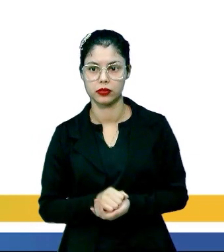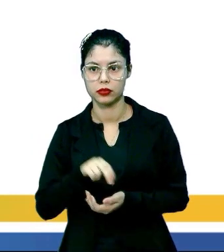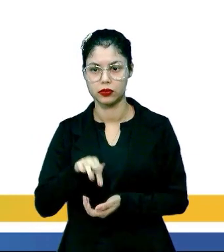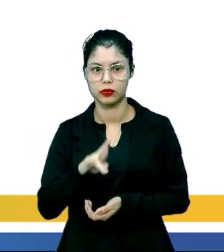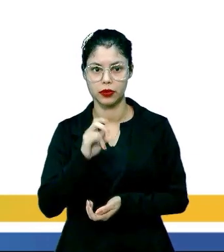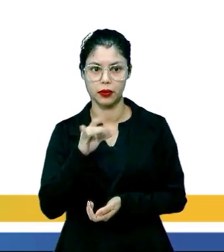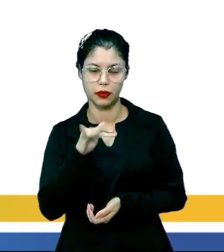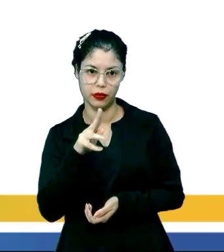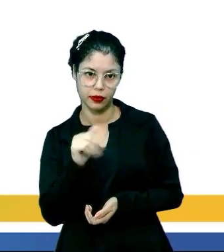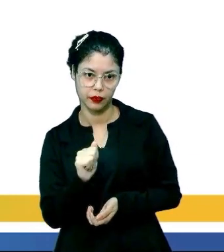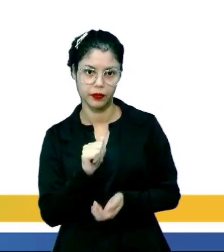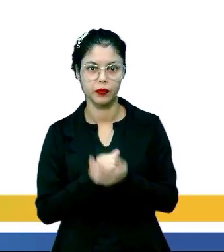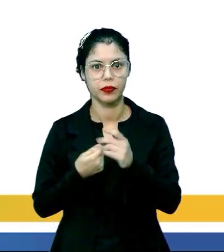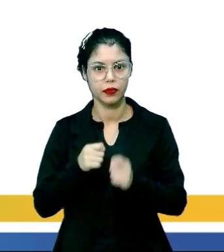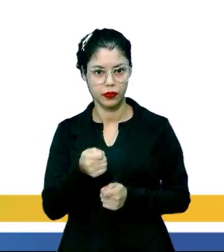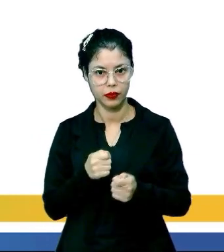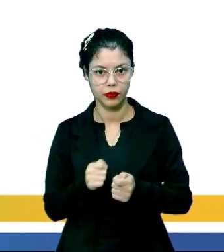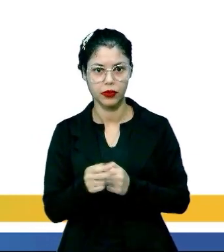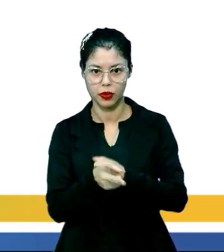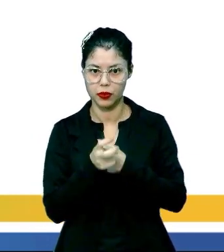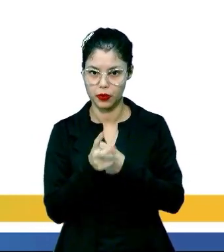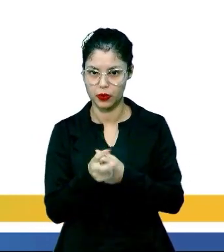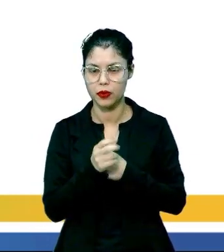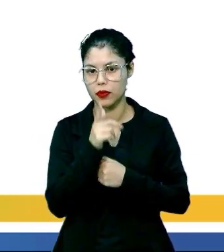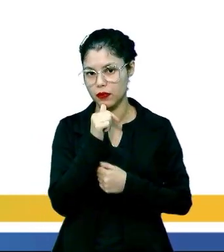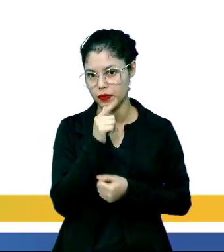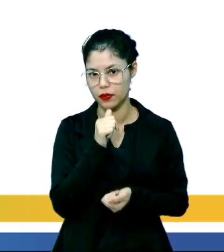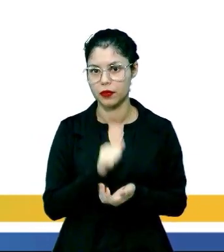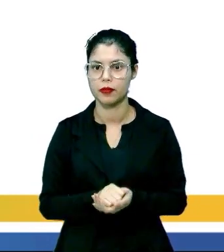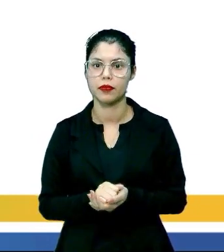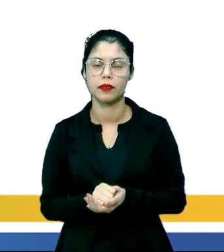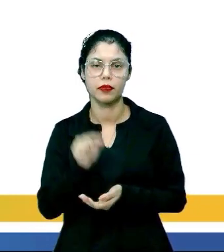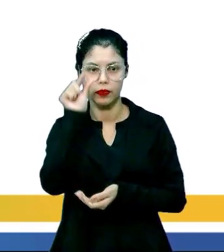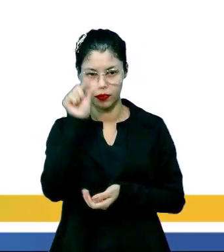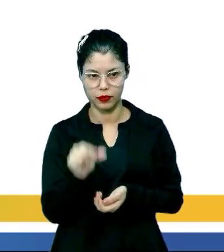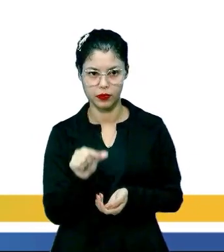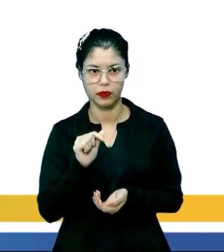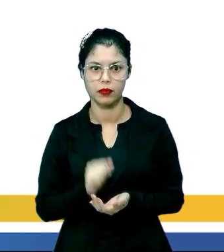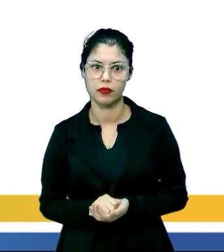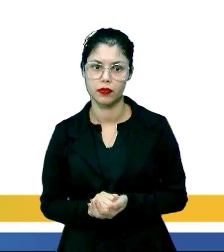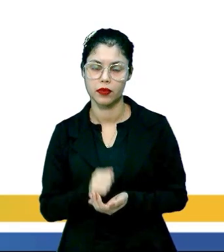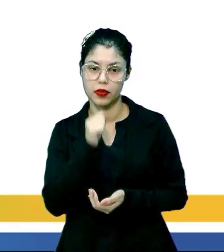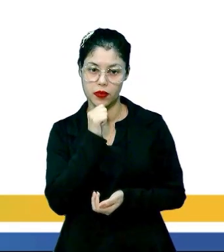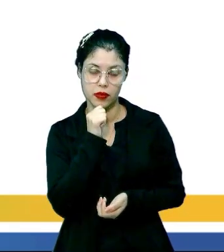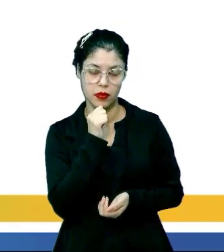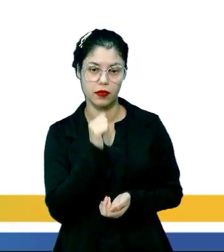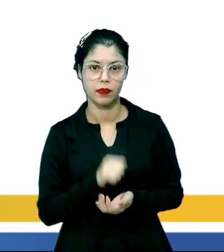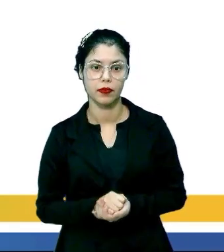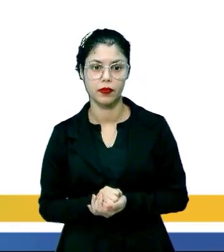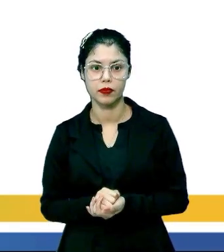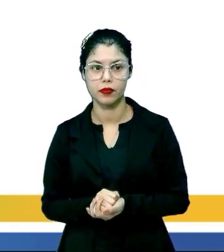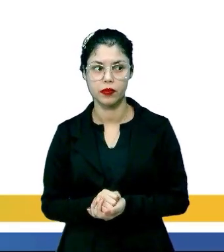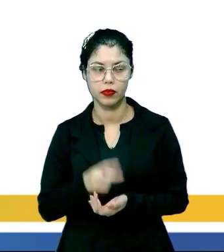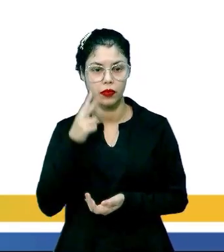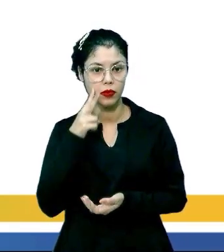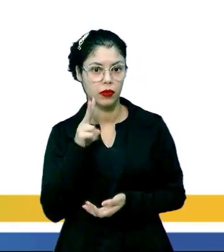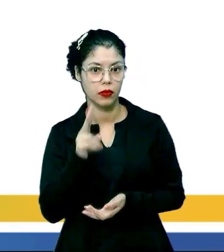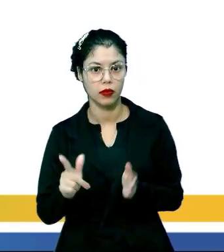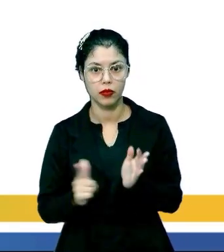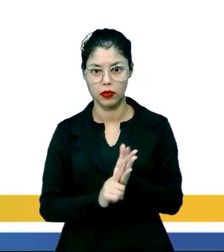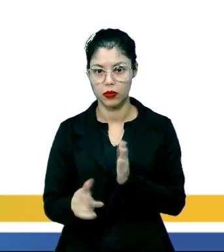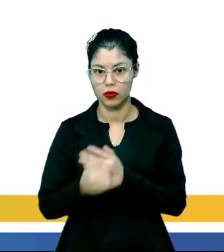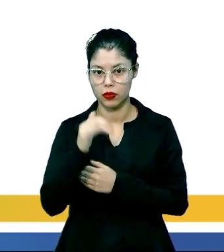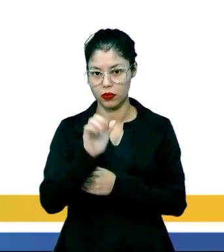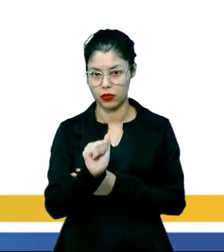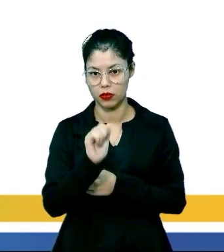pelo neurohipófise para controlar a absorção de água pelos túbulos renais. Pessoal, tendo em vista o